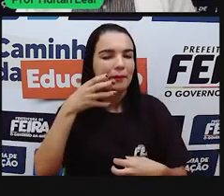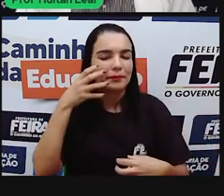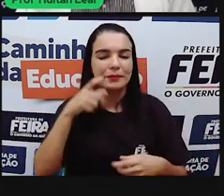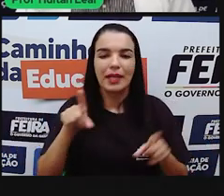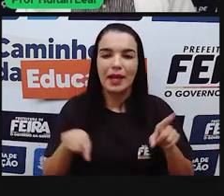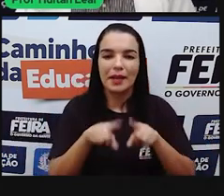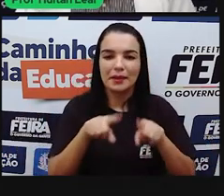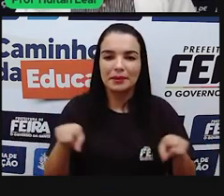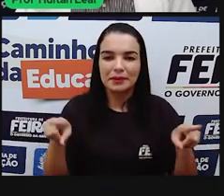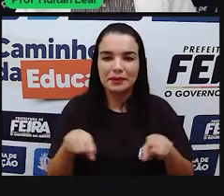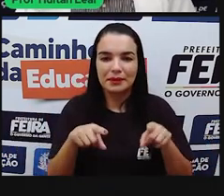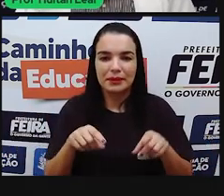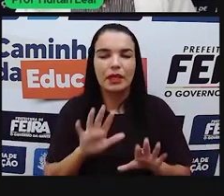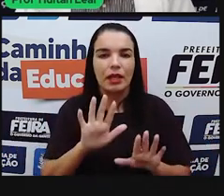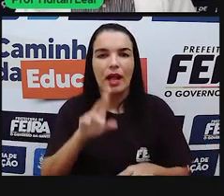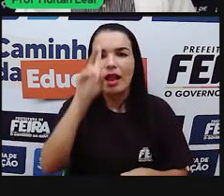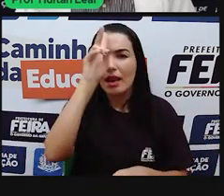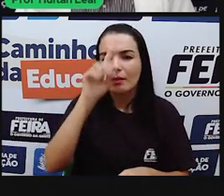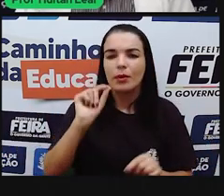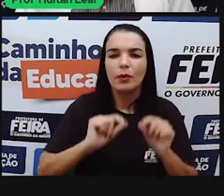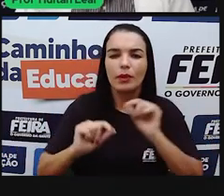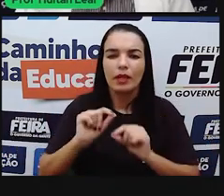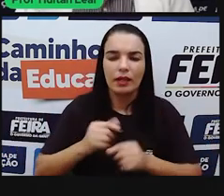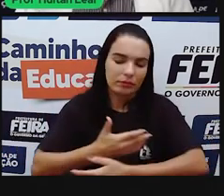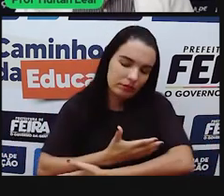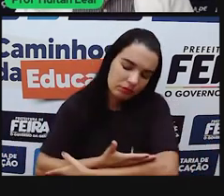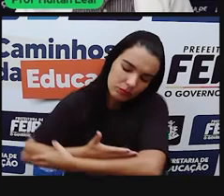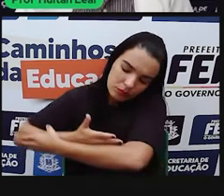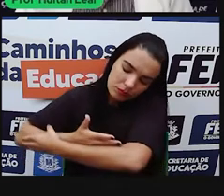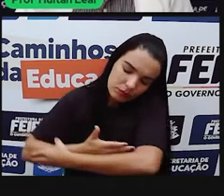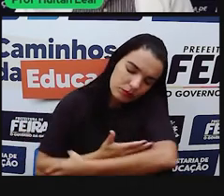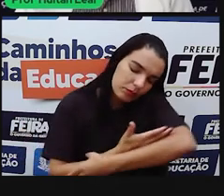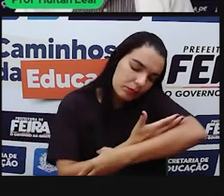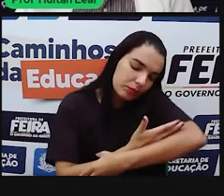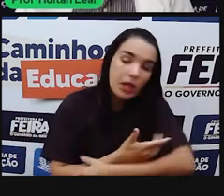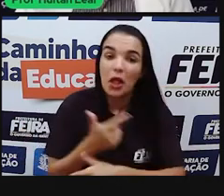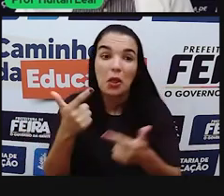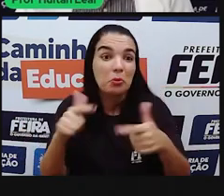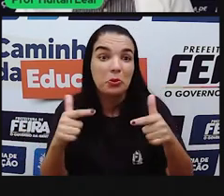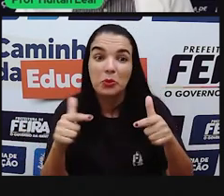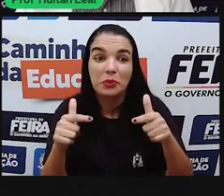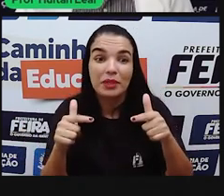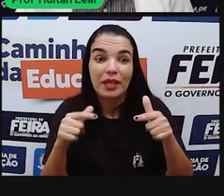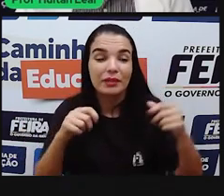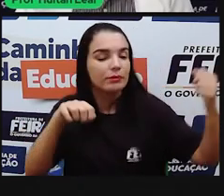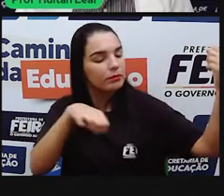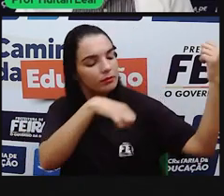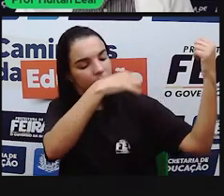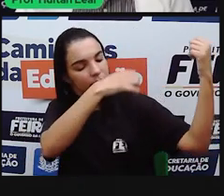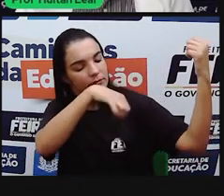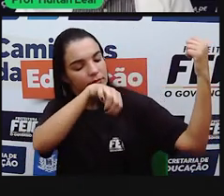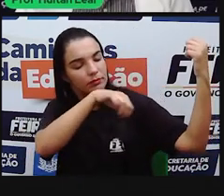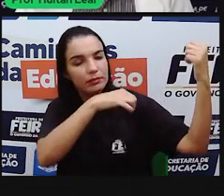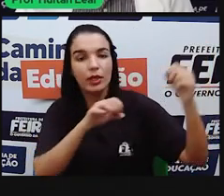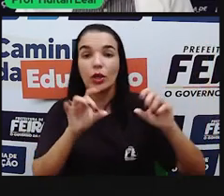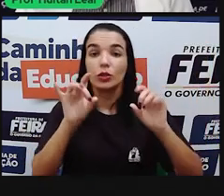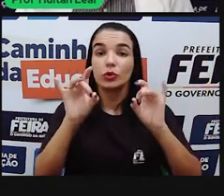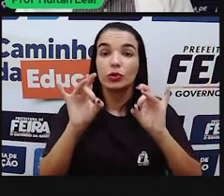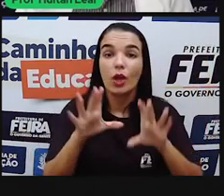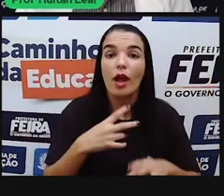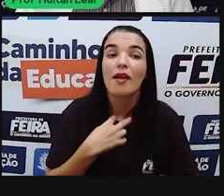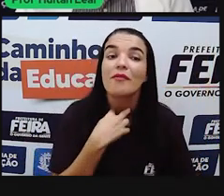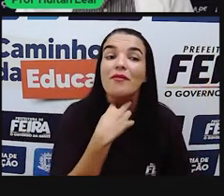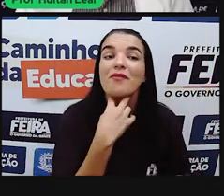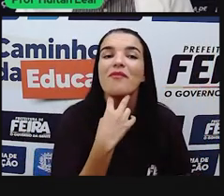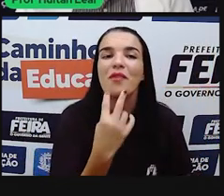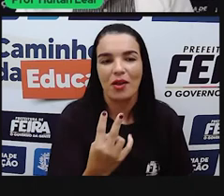canta uma canção de ninar, não se usa instrumento. Não tem autor conhecido, ou seja, Suas letras